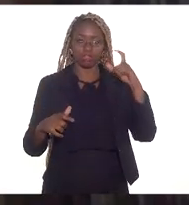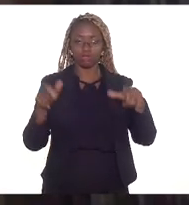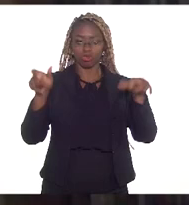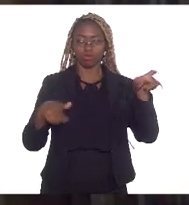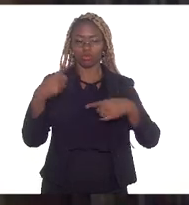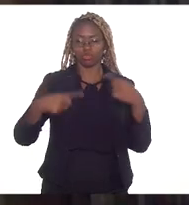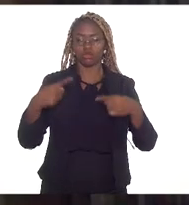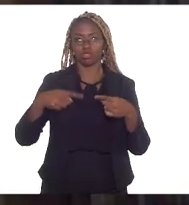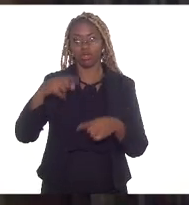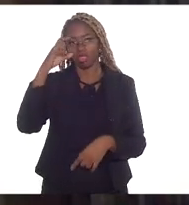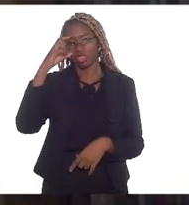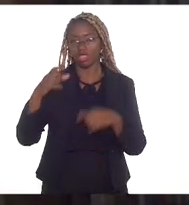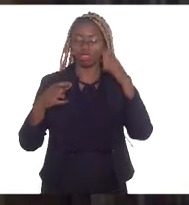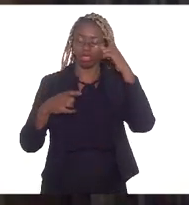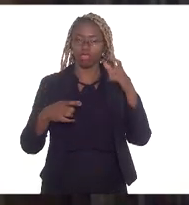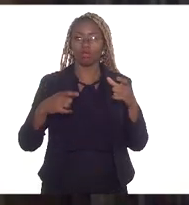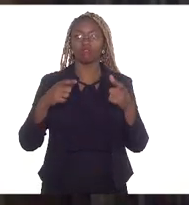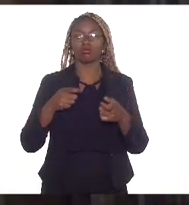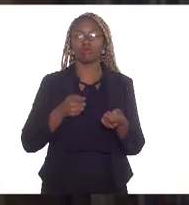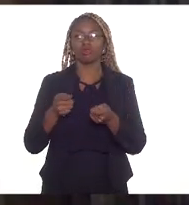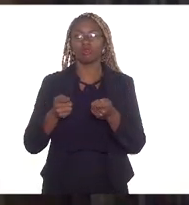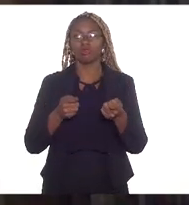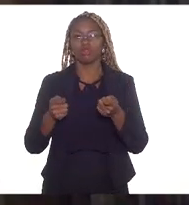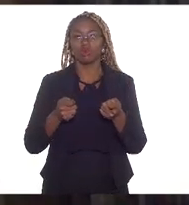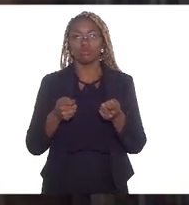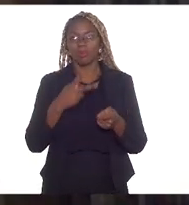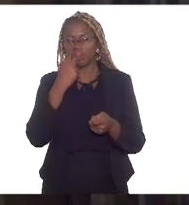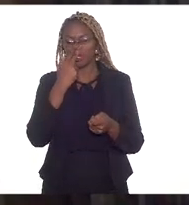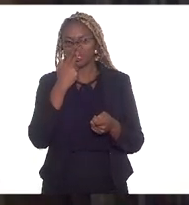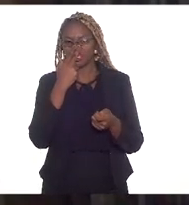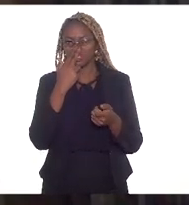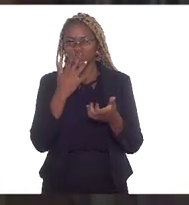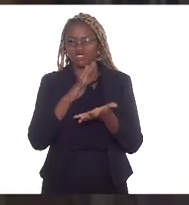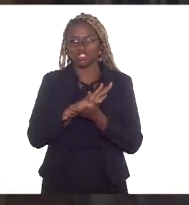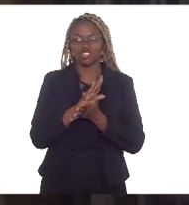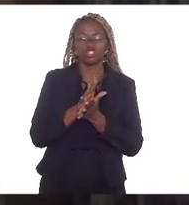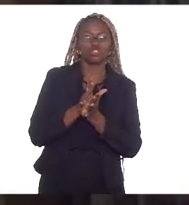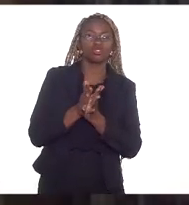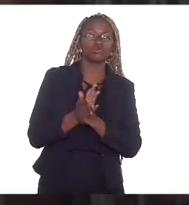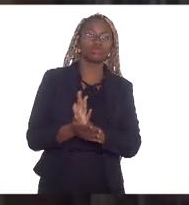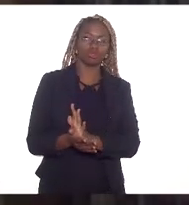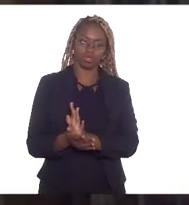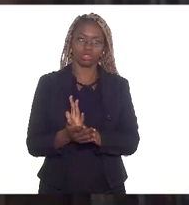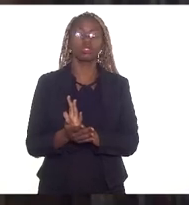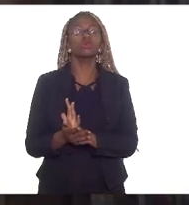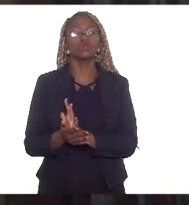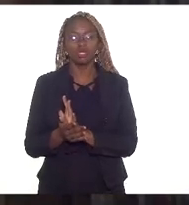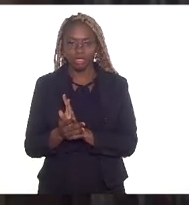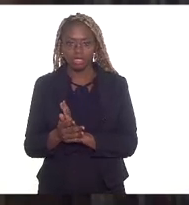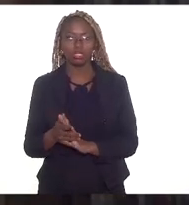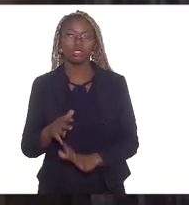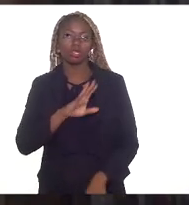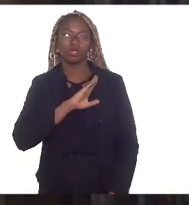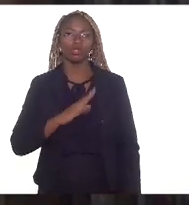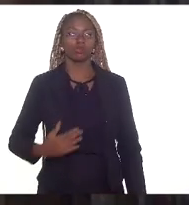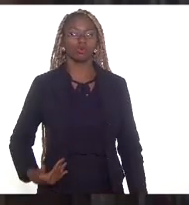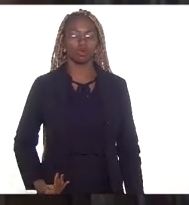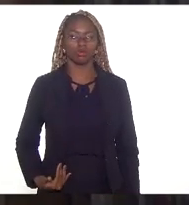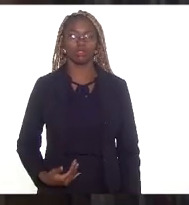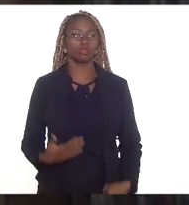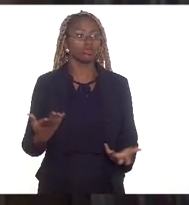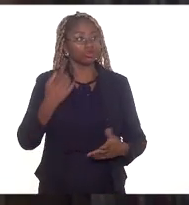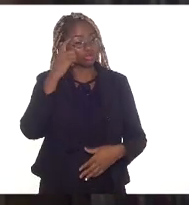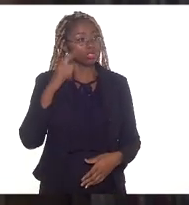destruírem mais ainda a máquina pública. Aliás, eu não sei se os deputados que foram a favor da